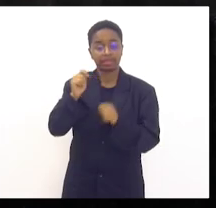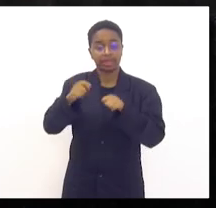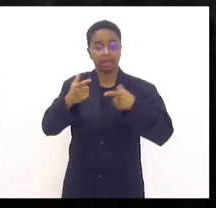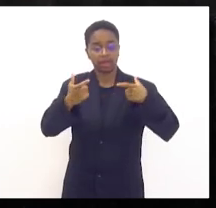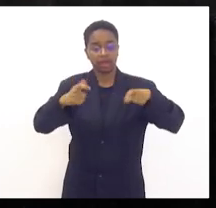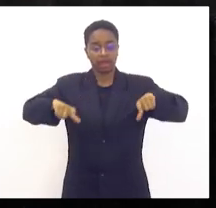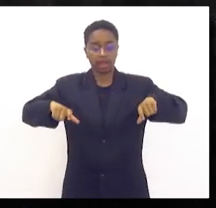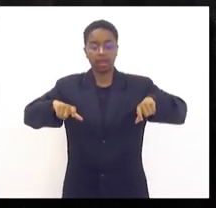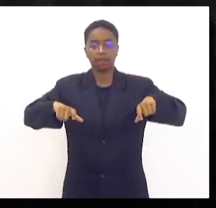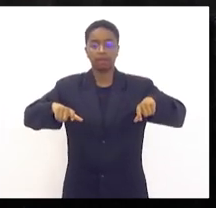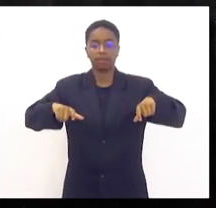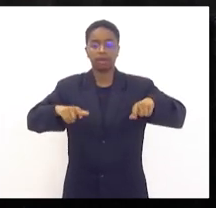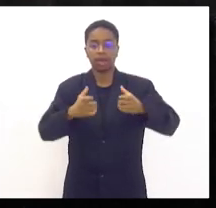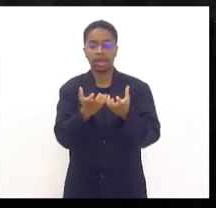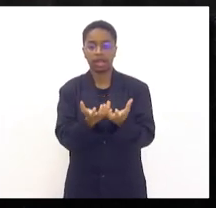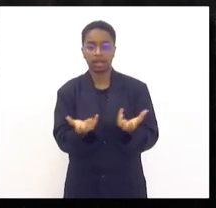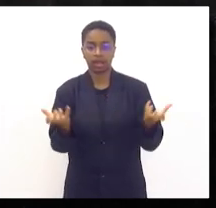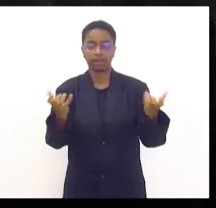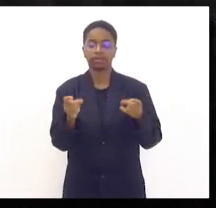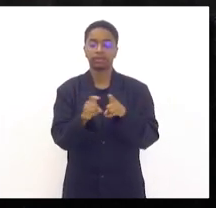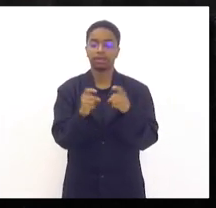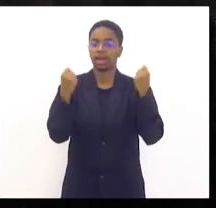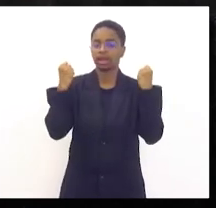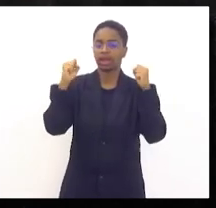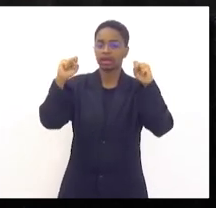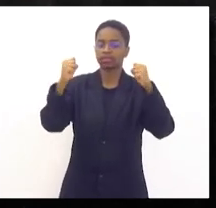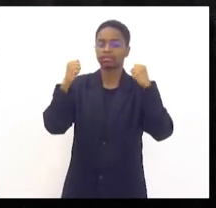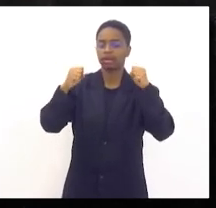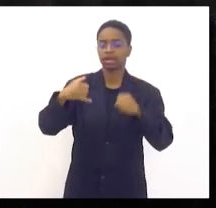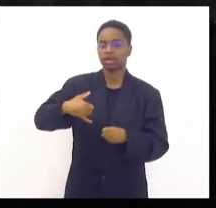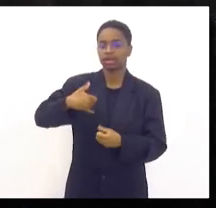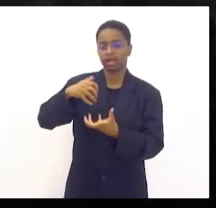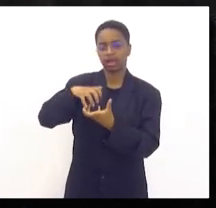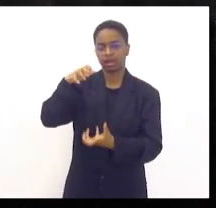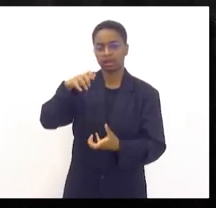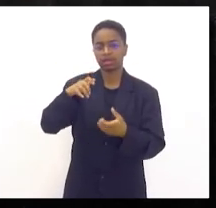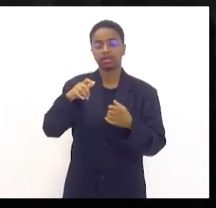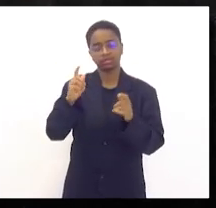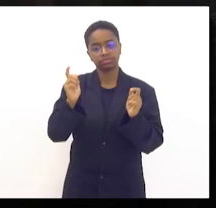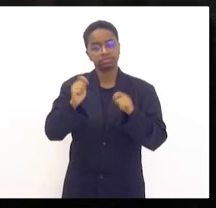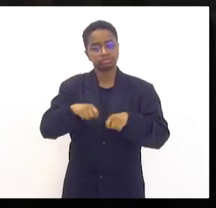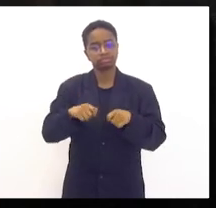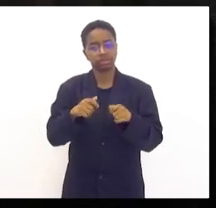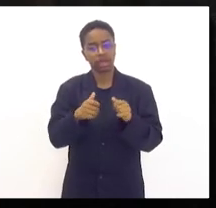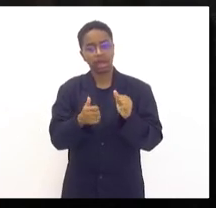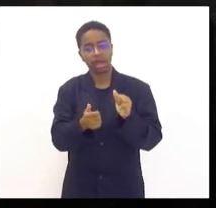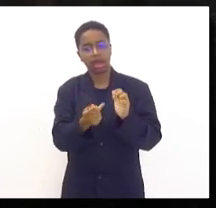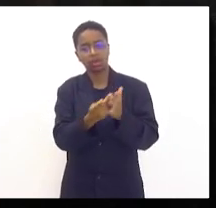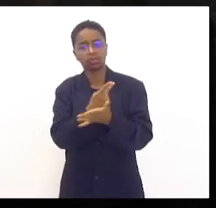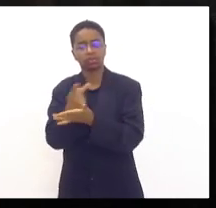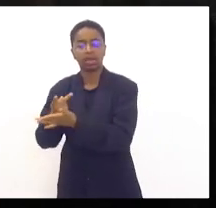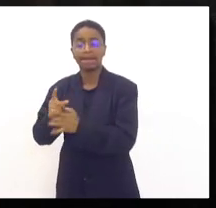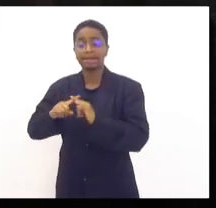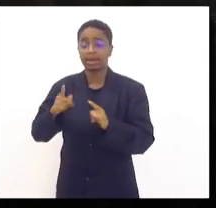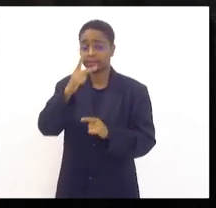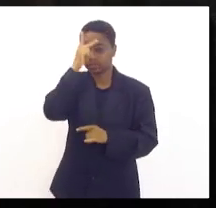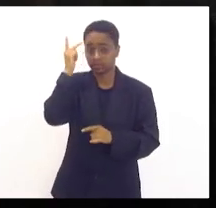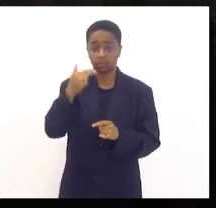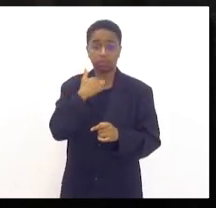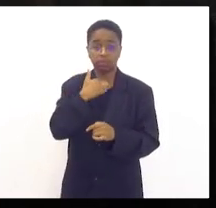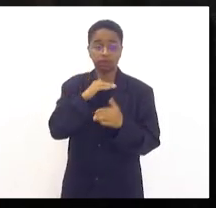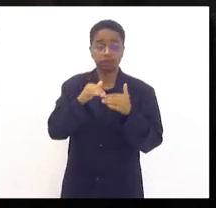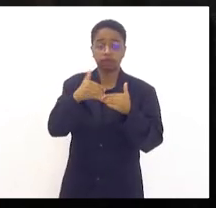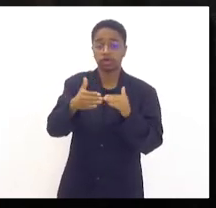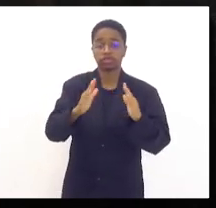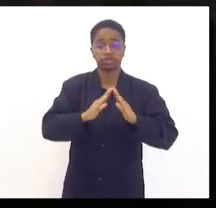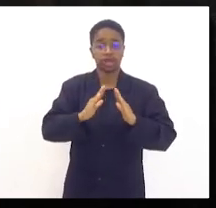no bairro do Ar de Ouro, uma academia da terceira idade, uma quadra poliesportiva, e tudo isso foi feito lá, e hoje as pessoas não podem ficar na rua. Agora mesmo vai vir